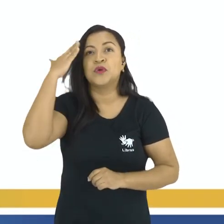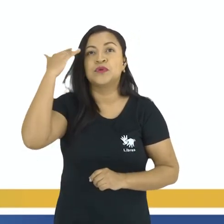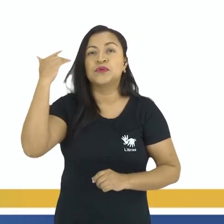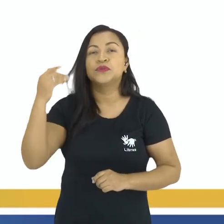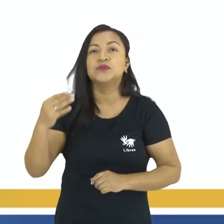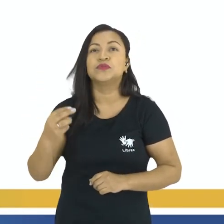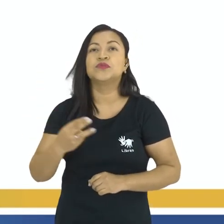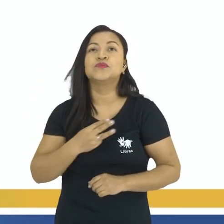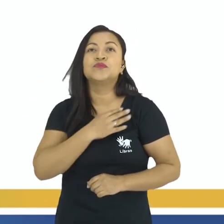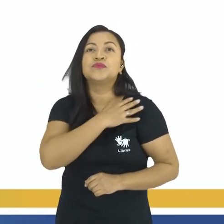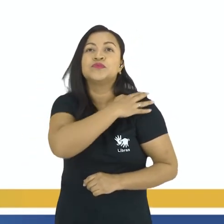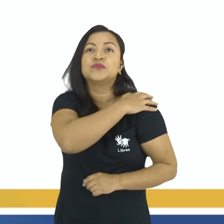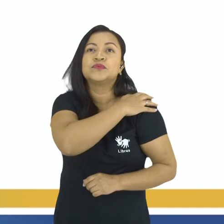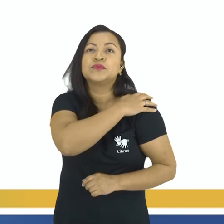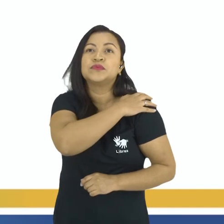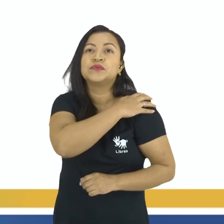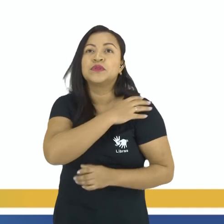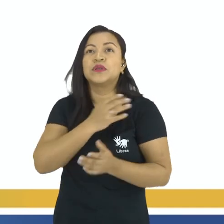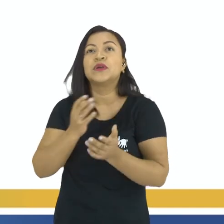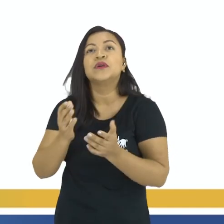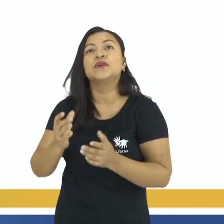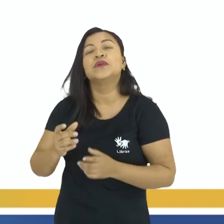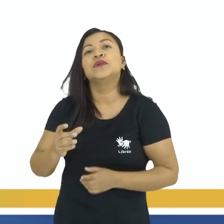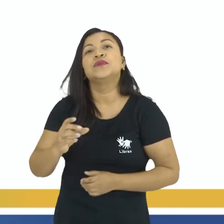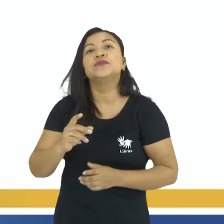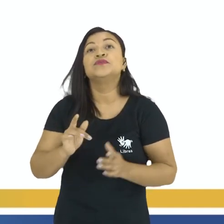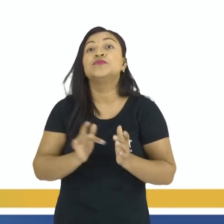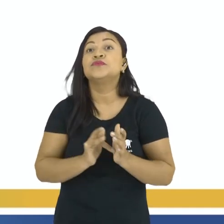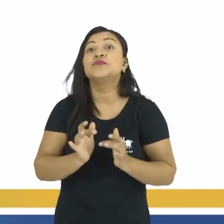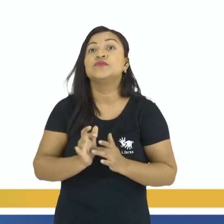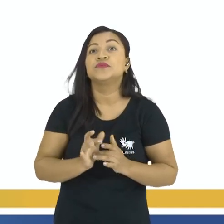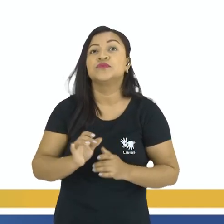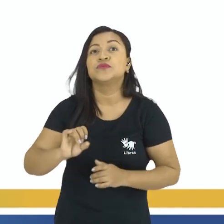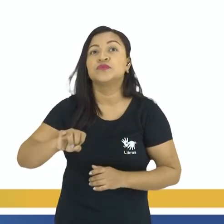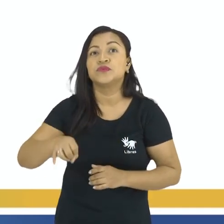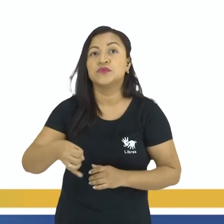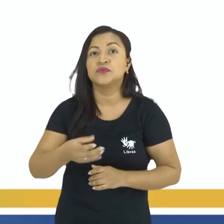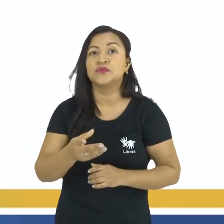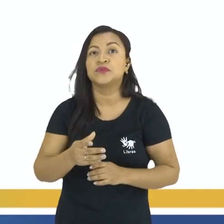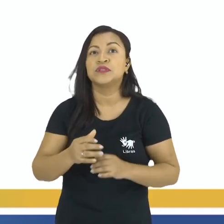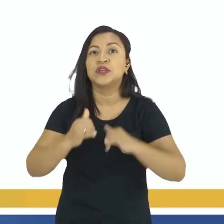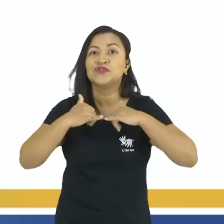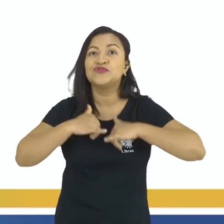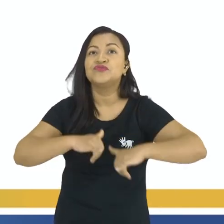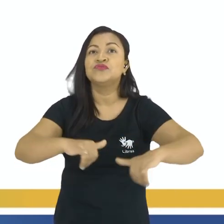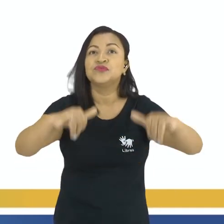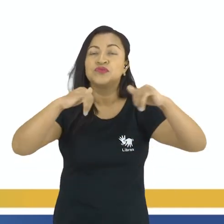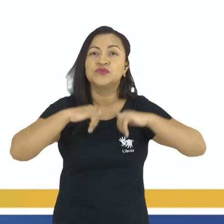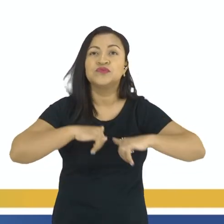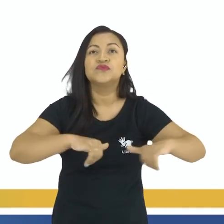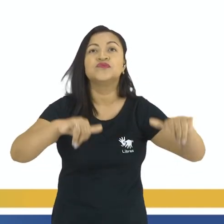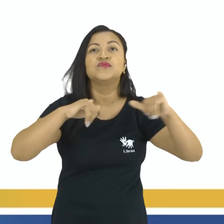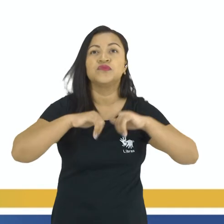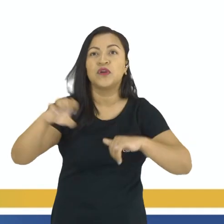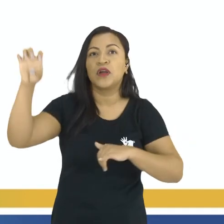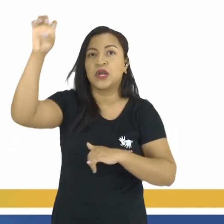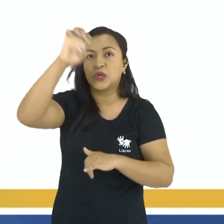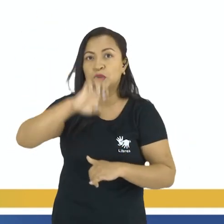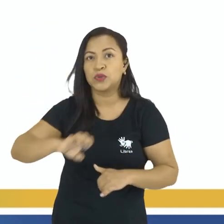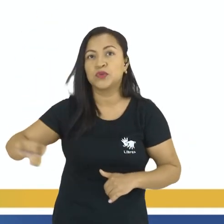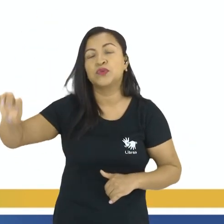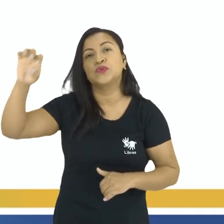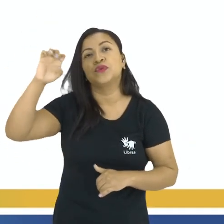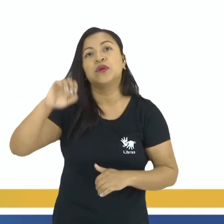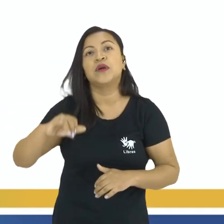Cristo, os jesuítas dedicaram a divulgar o protestantismo na Europa e a evangelizar os povos da Ásia, África